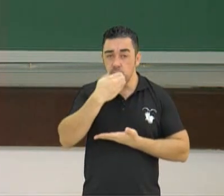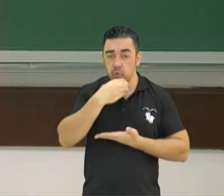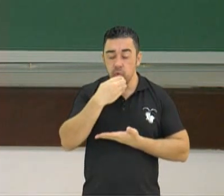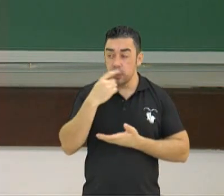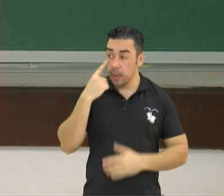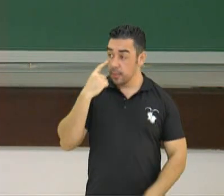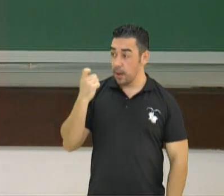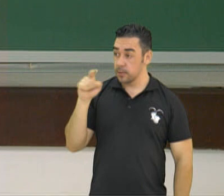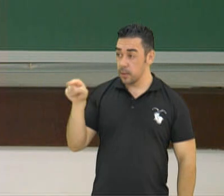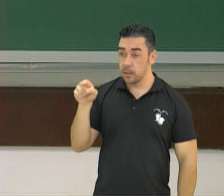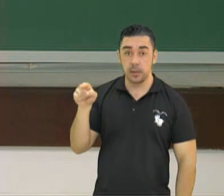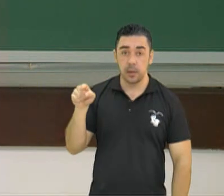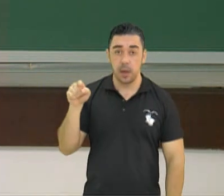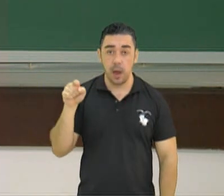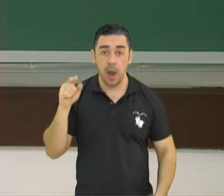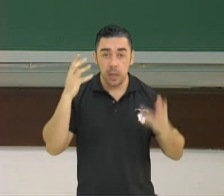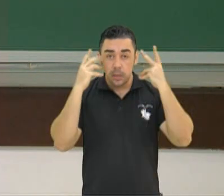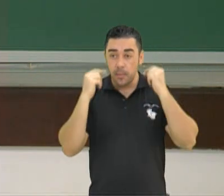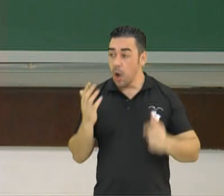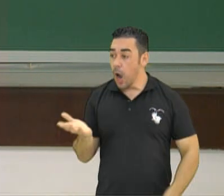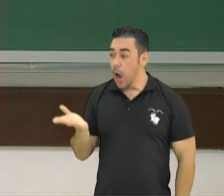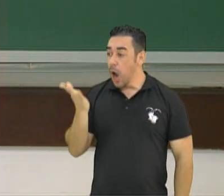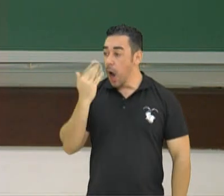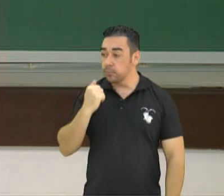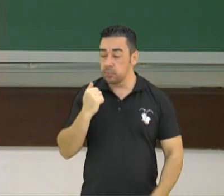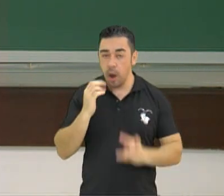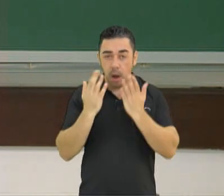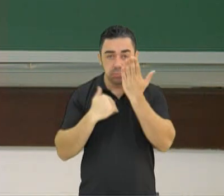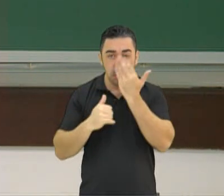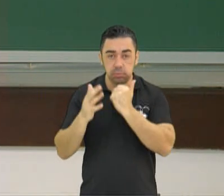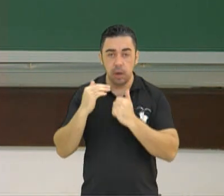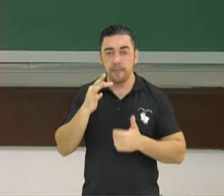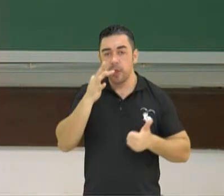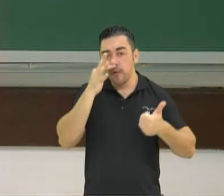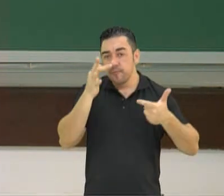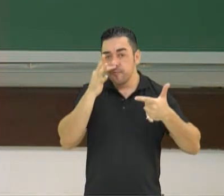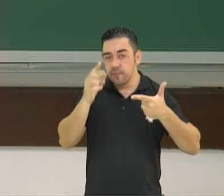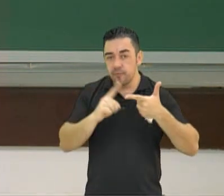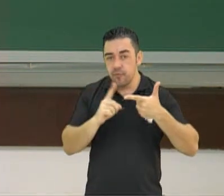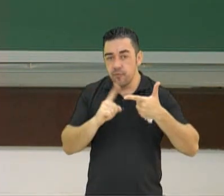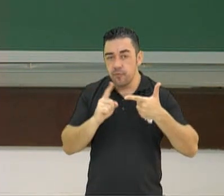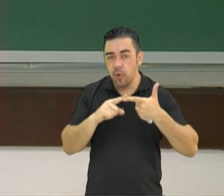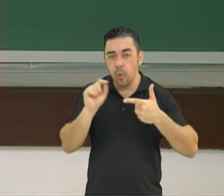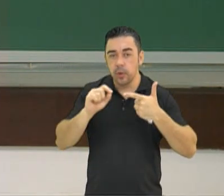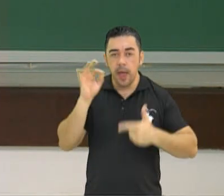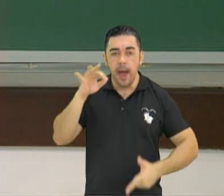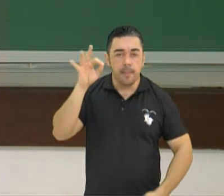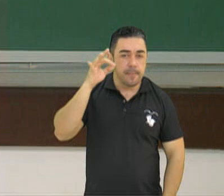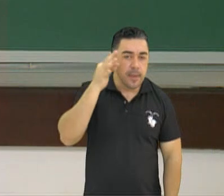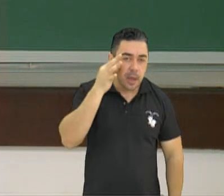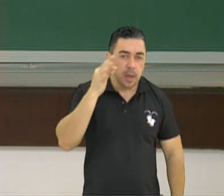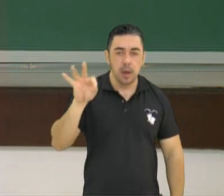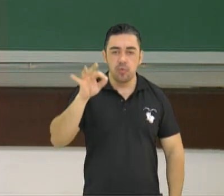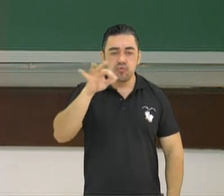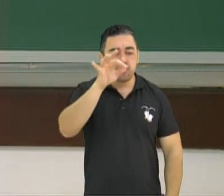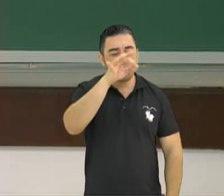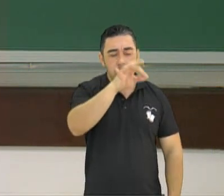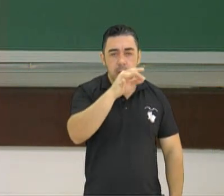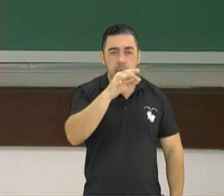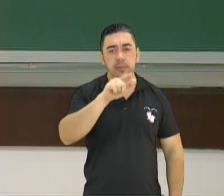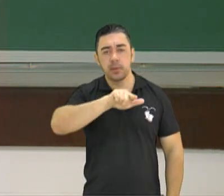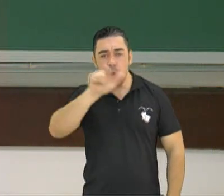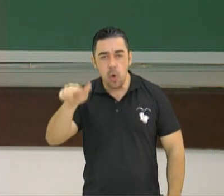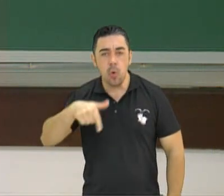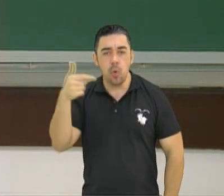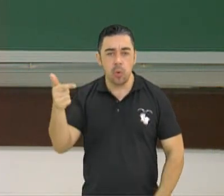atenção do animal, a flor vai ter lá alguma coisa para chamar a atenção do polinizador. Então, ela conta com a ajuda de outros organismos para